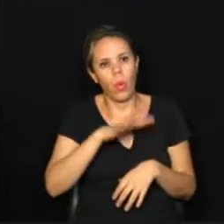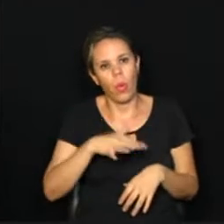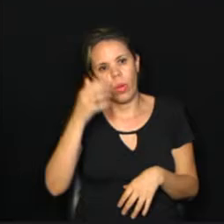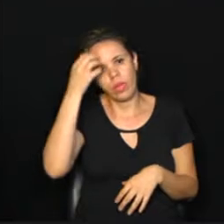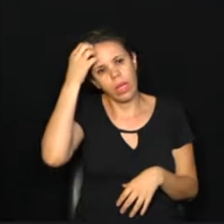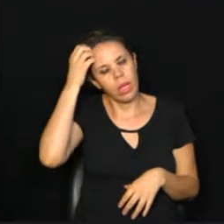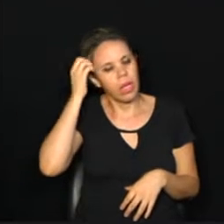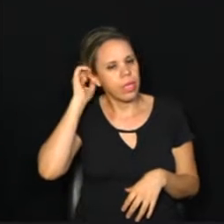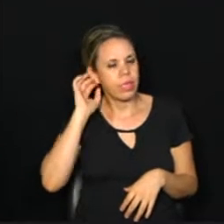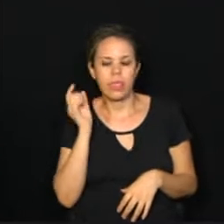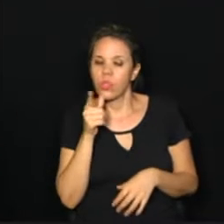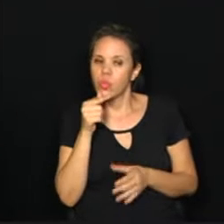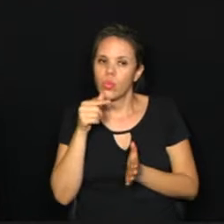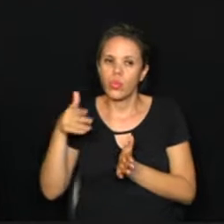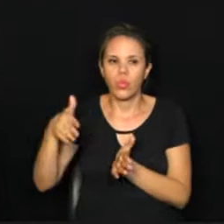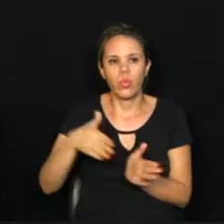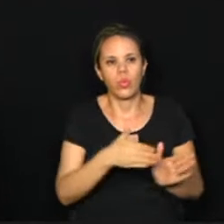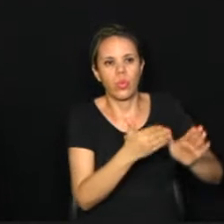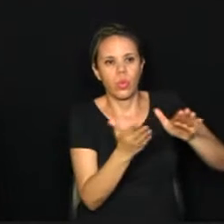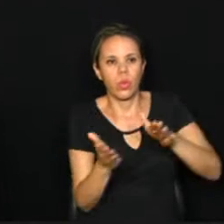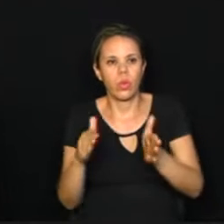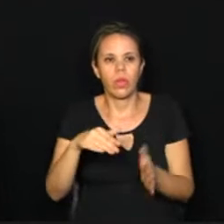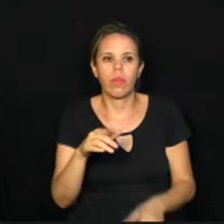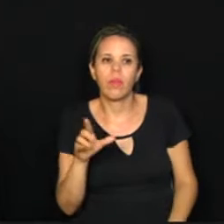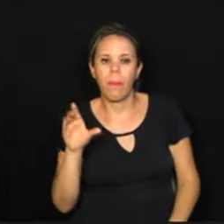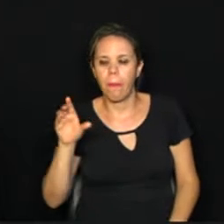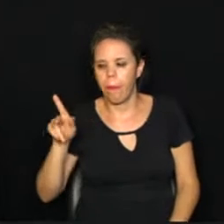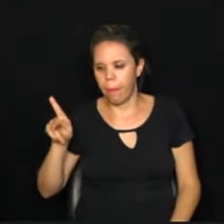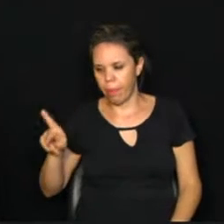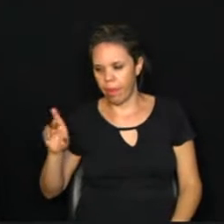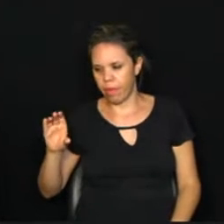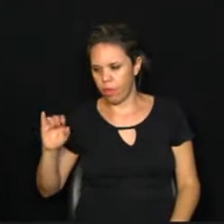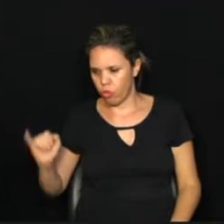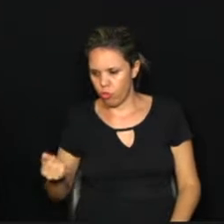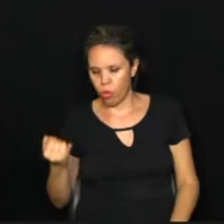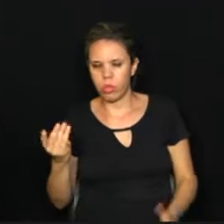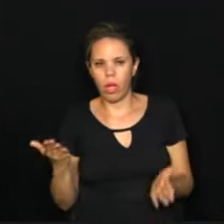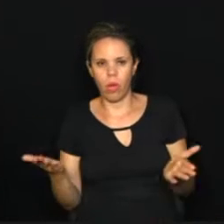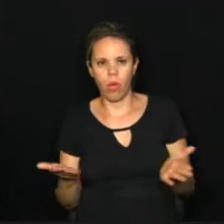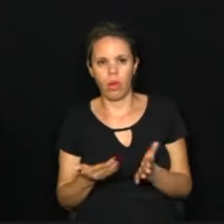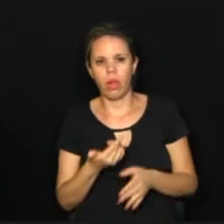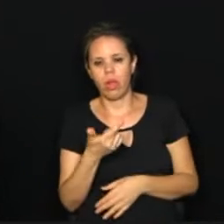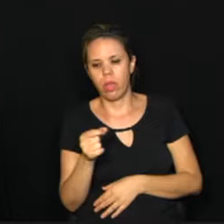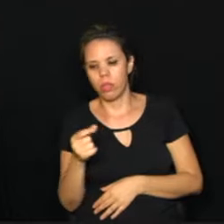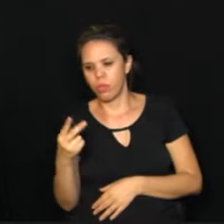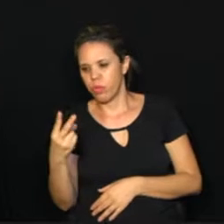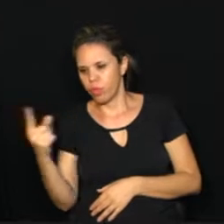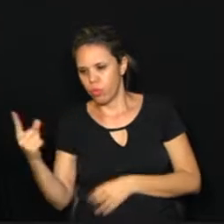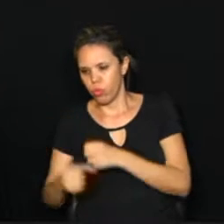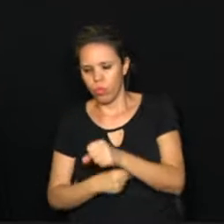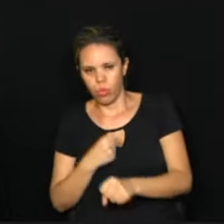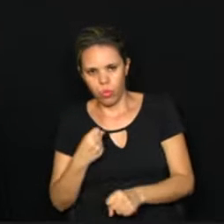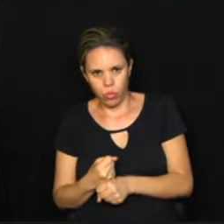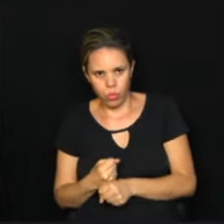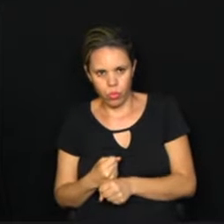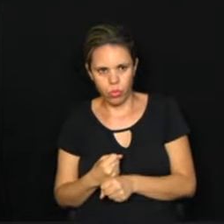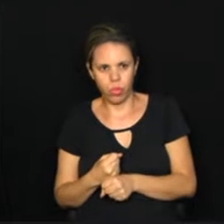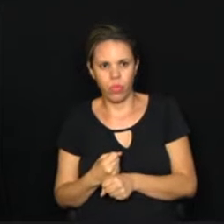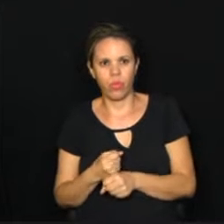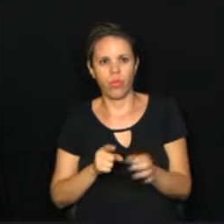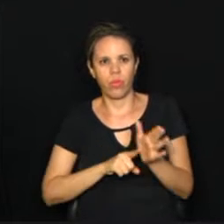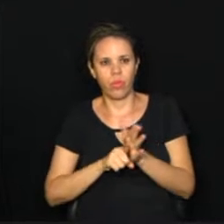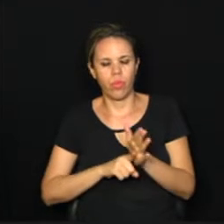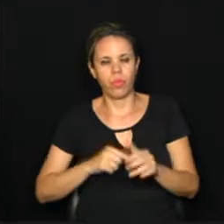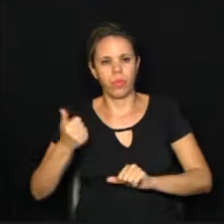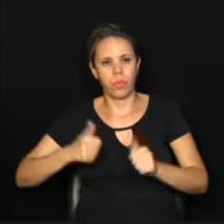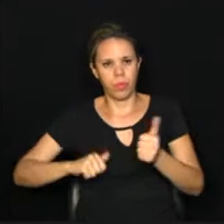situação hídrica aqui nas bacias PCJ, principalmente esse cenário 2021, né? O que a gente está vislumbrando aí com a